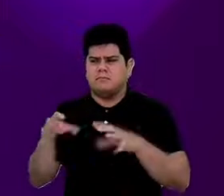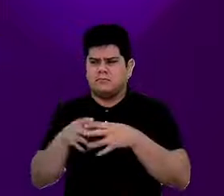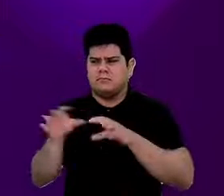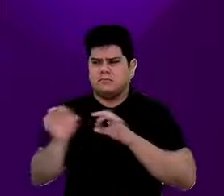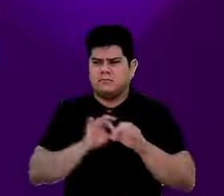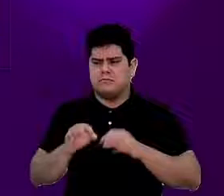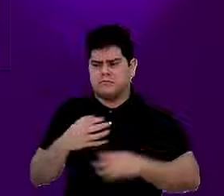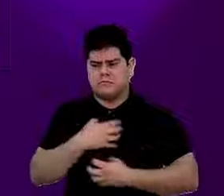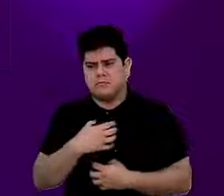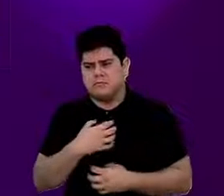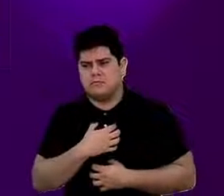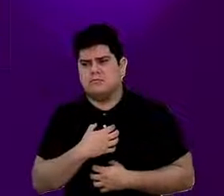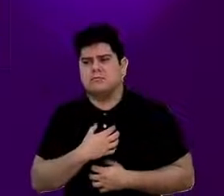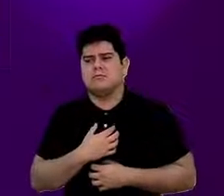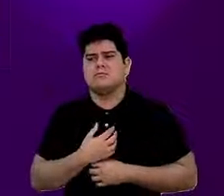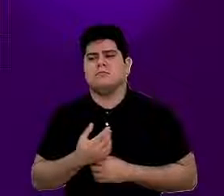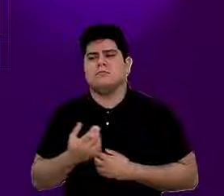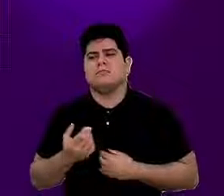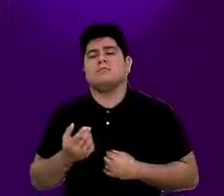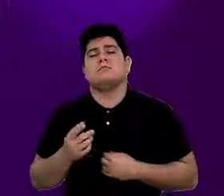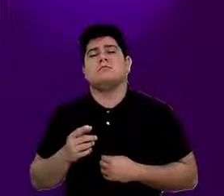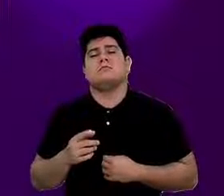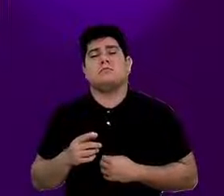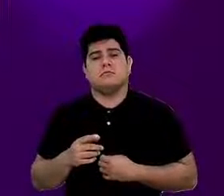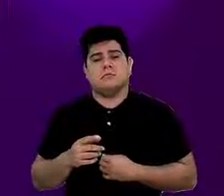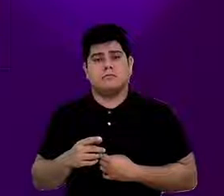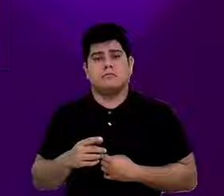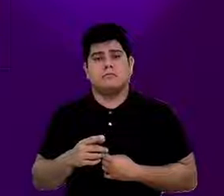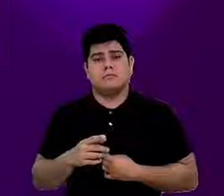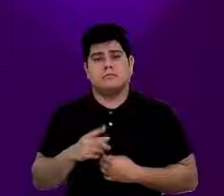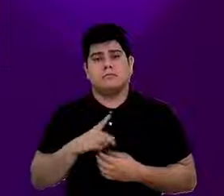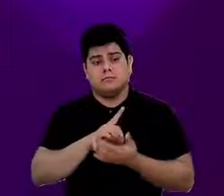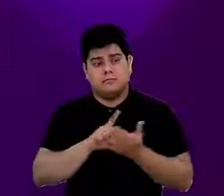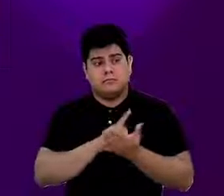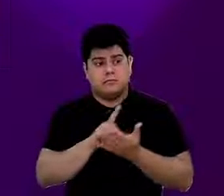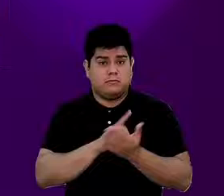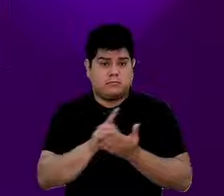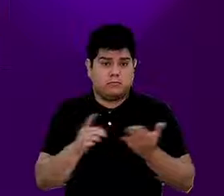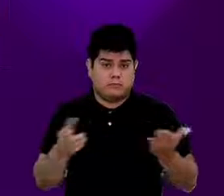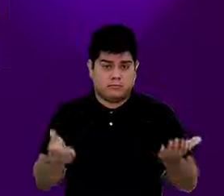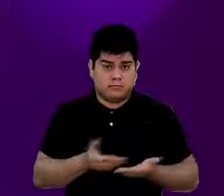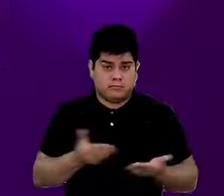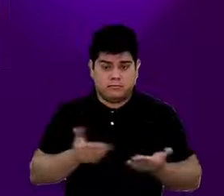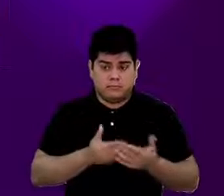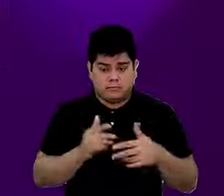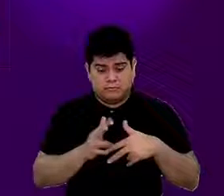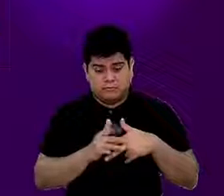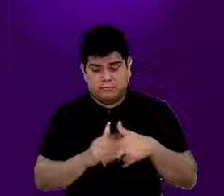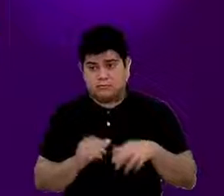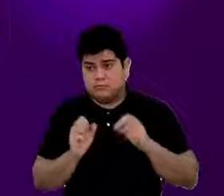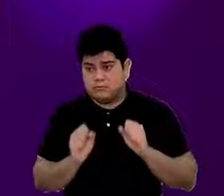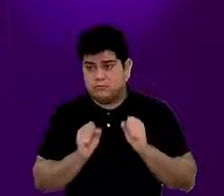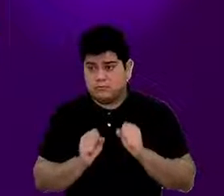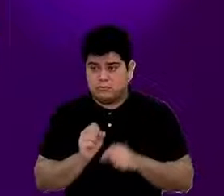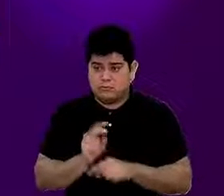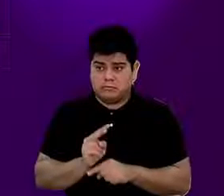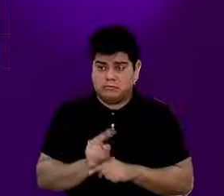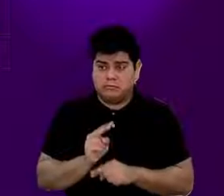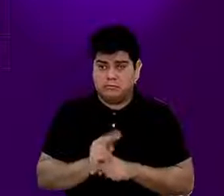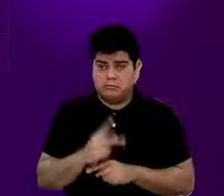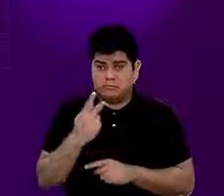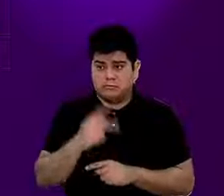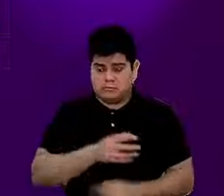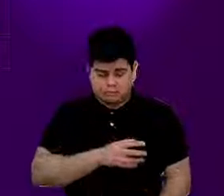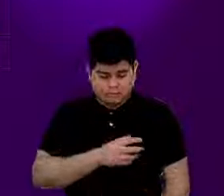das emocionais que eu estou citando, existem as digitais. Hoje, o paciente pode monitorar a sua